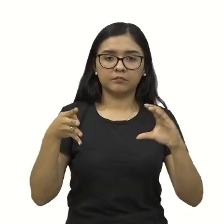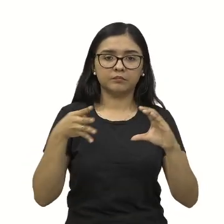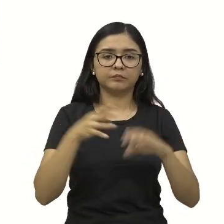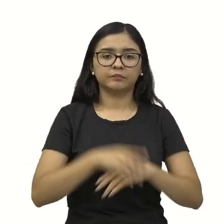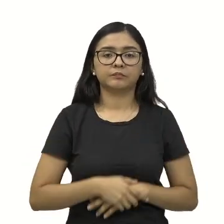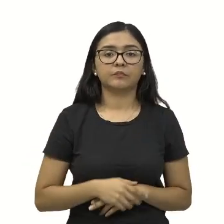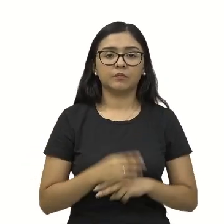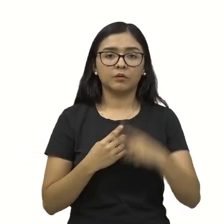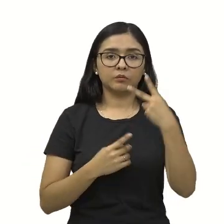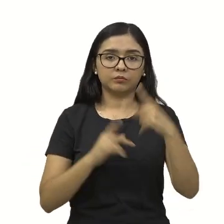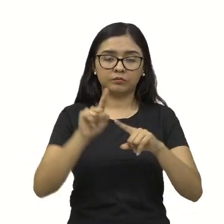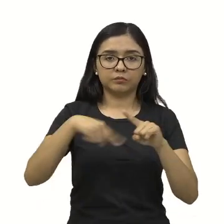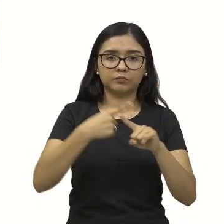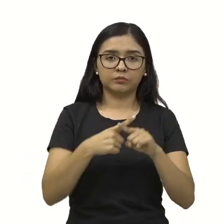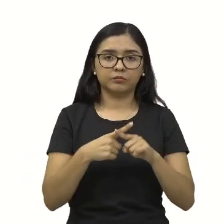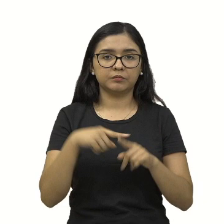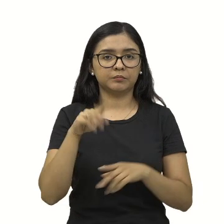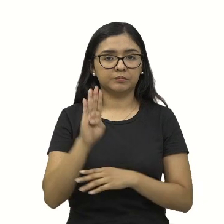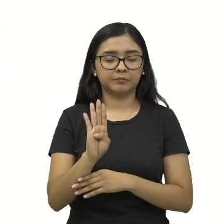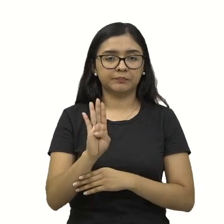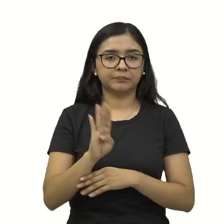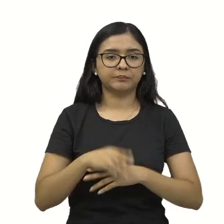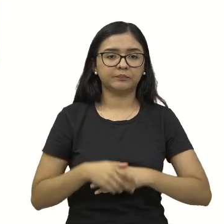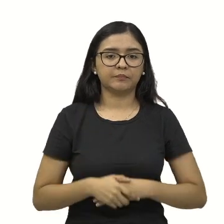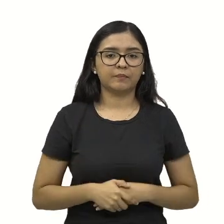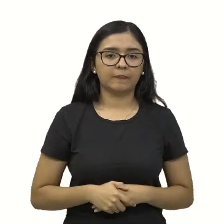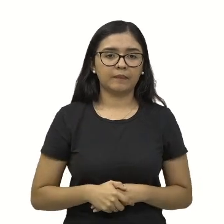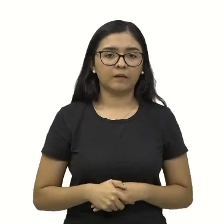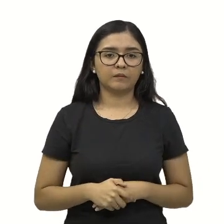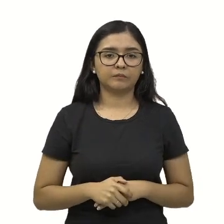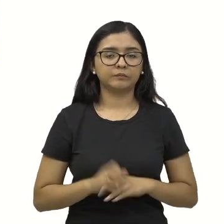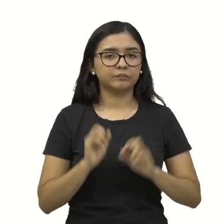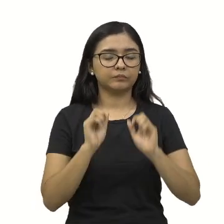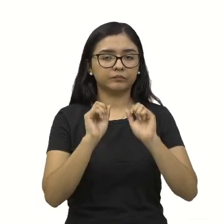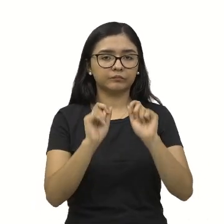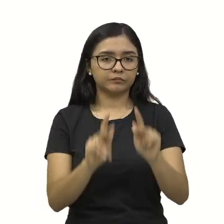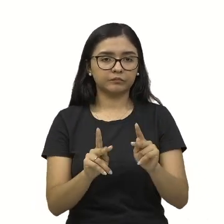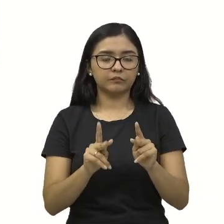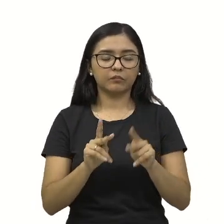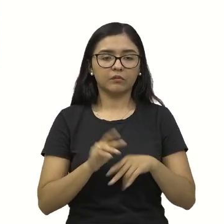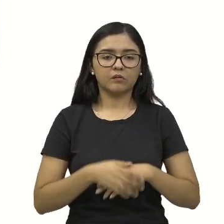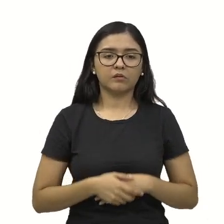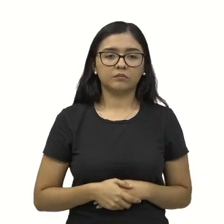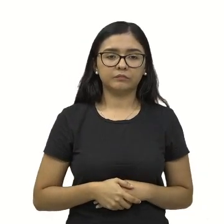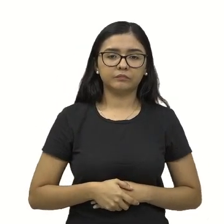2B, 2 vezes B. Muito bem, muito bem.